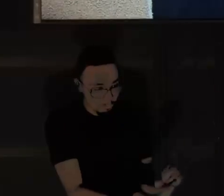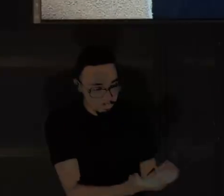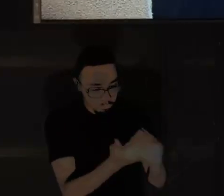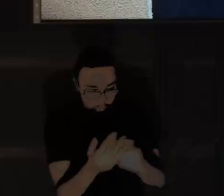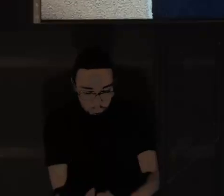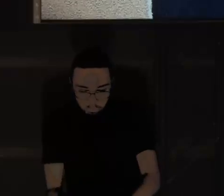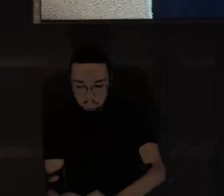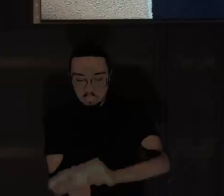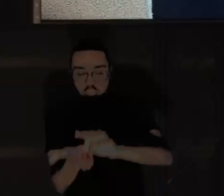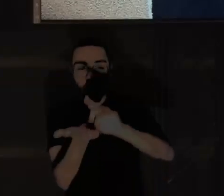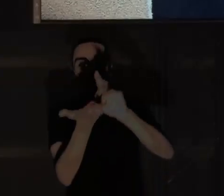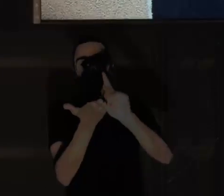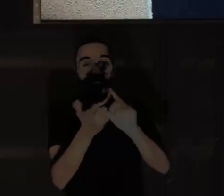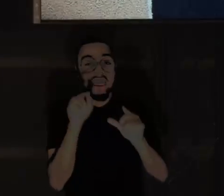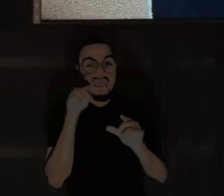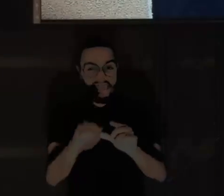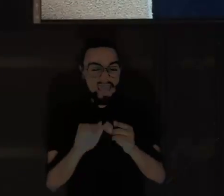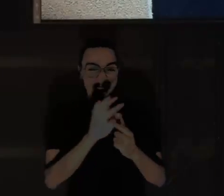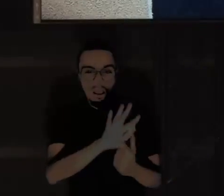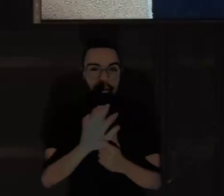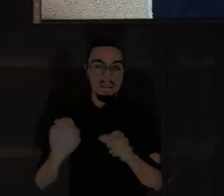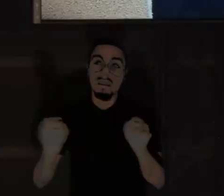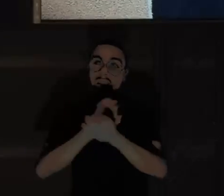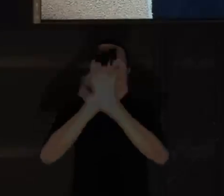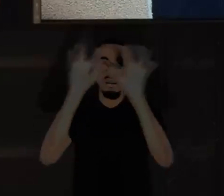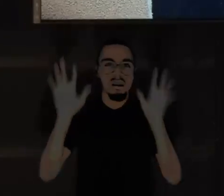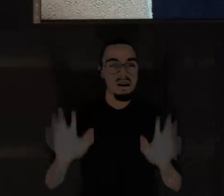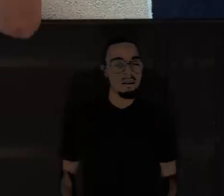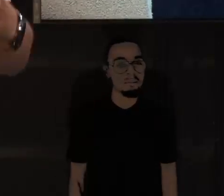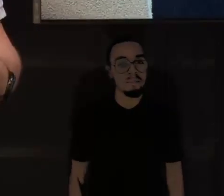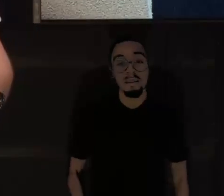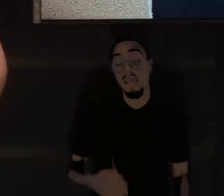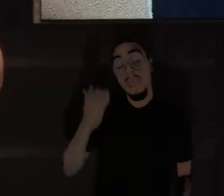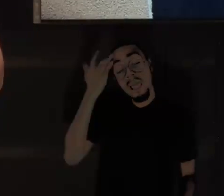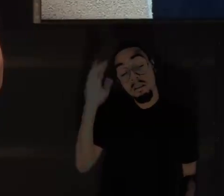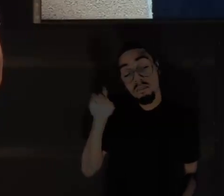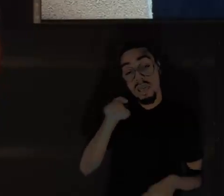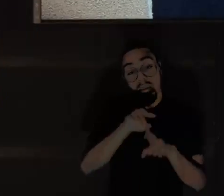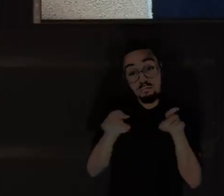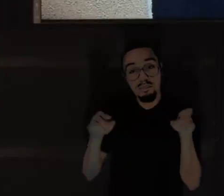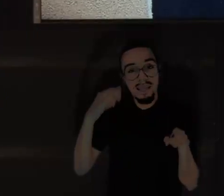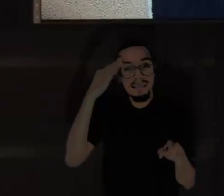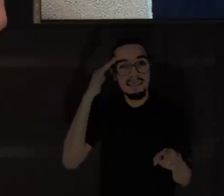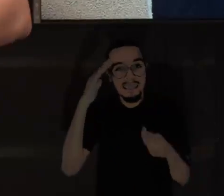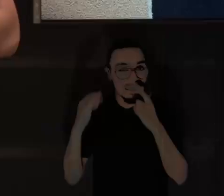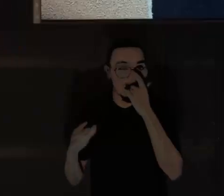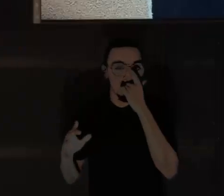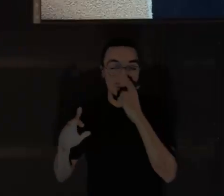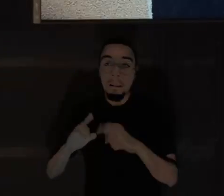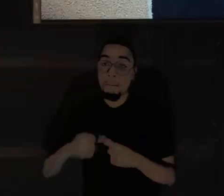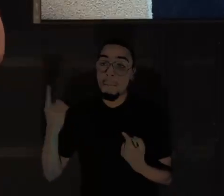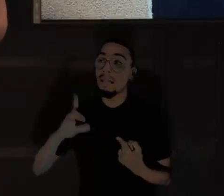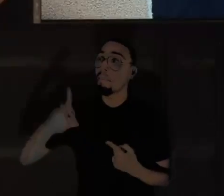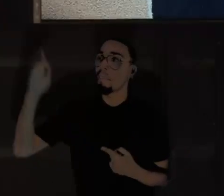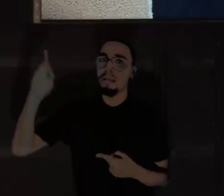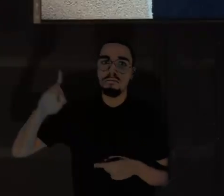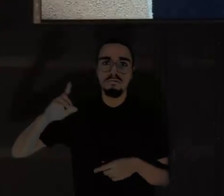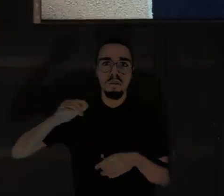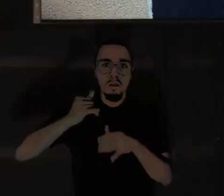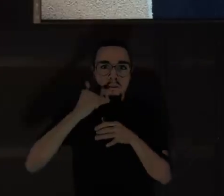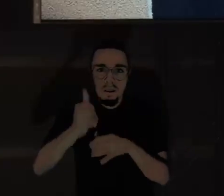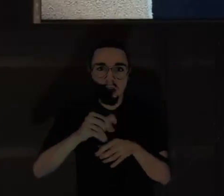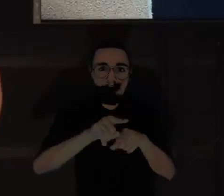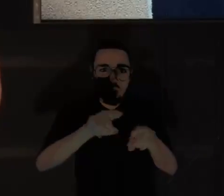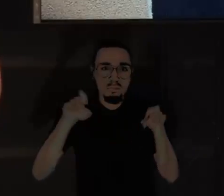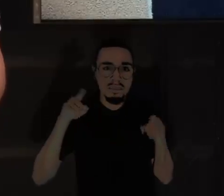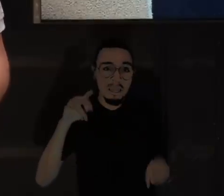glória. Meu querido, eu não sei se você está entendendo, mas Deus está nos chamando para uma nova